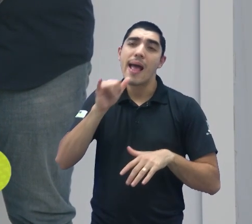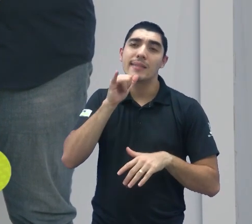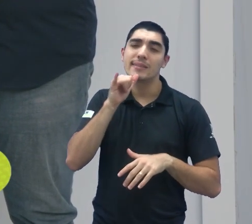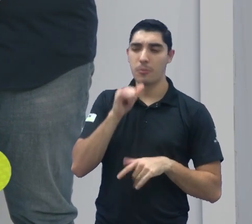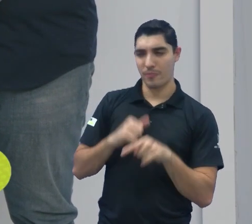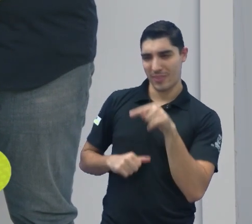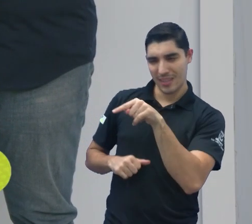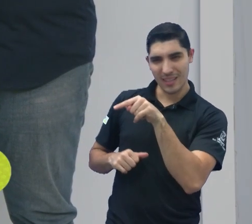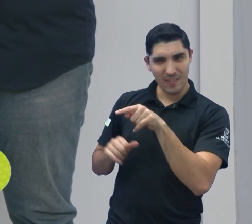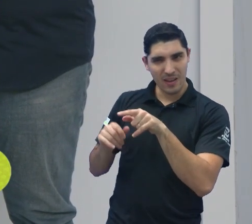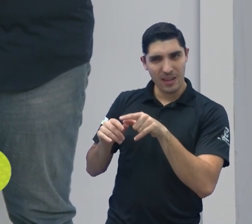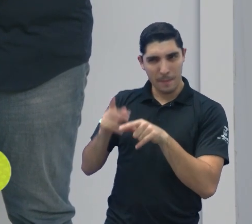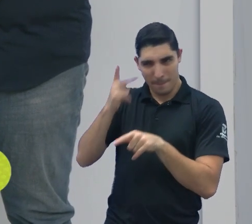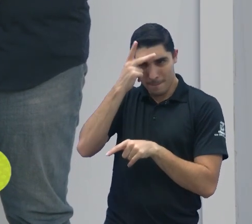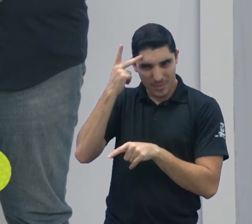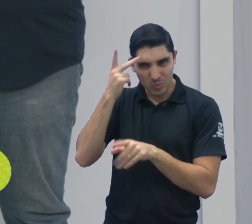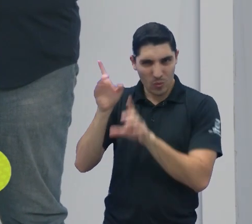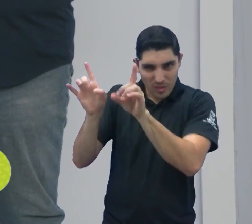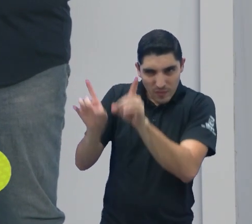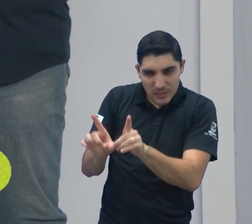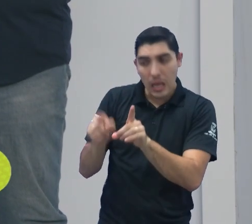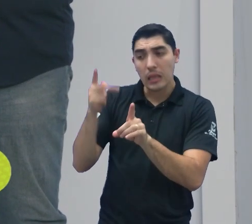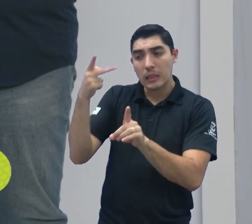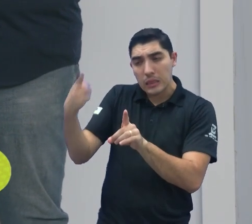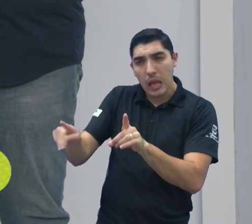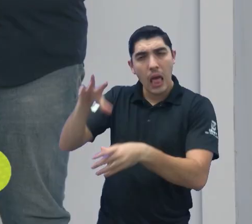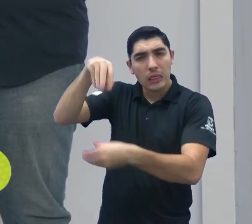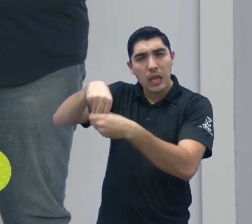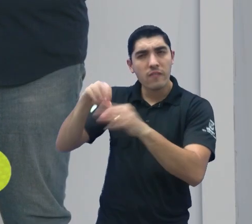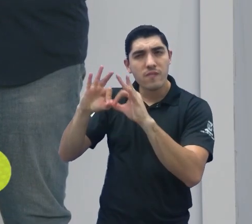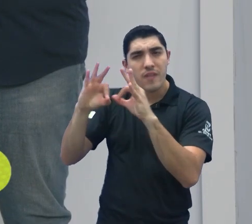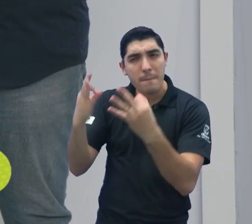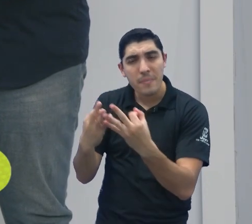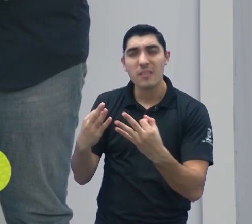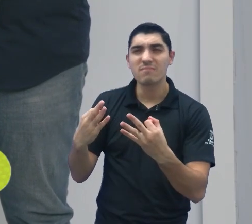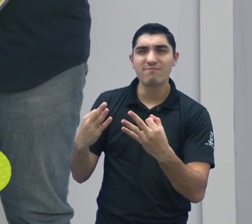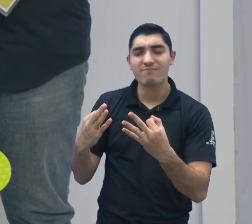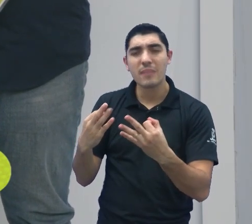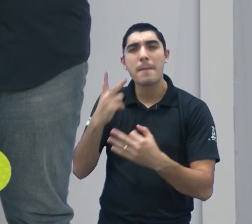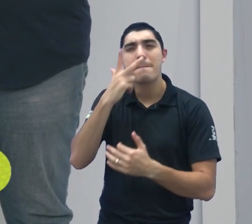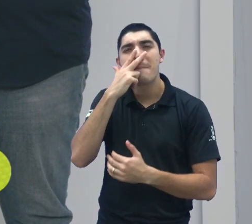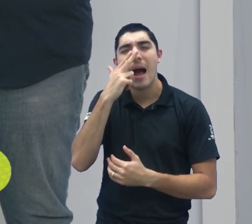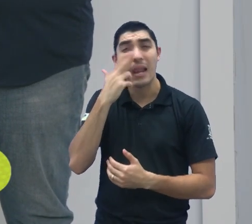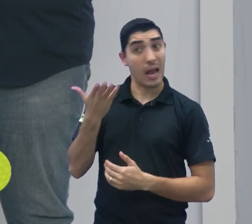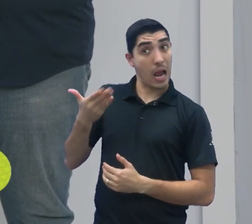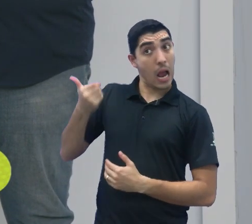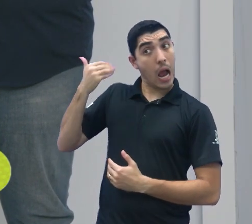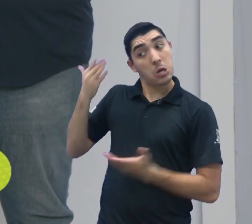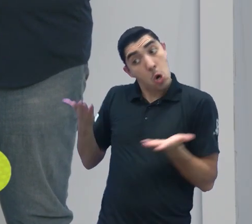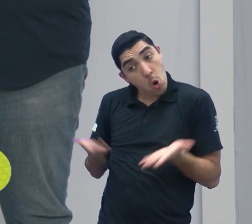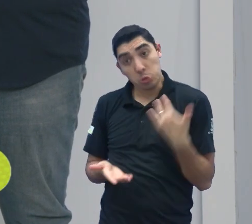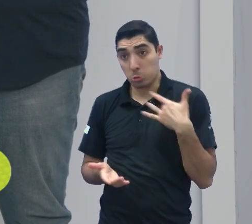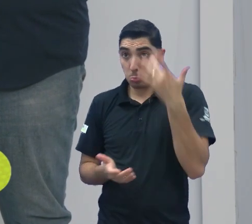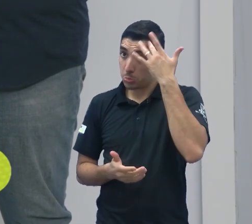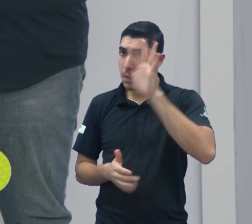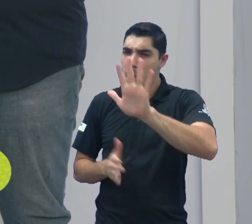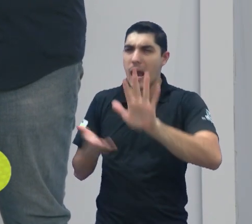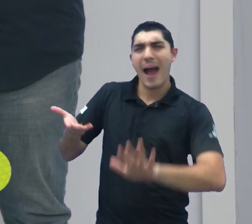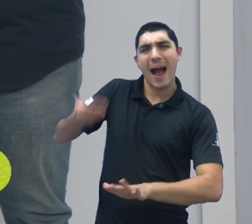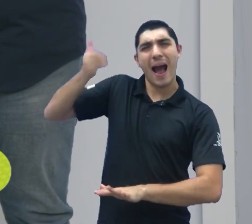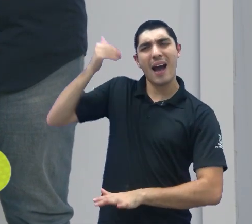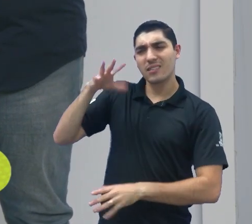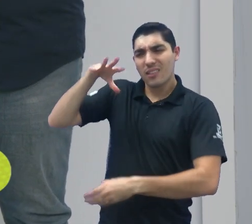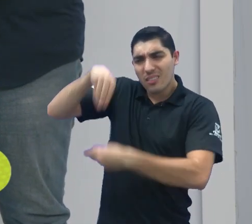familiares dos deficientes, dos próprios deficientes, havia, pelo menos, eu não sei agora como é que está, mas havia até um certo preconceito